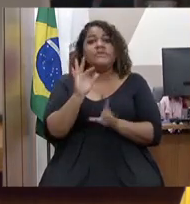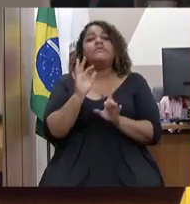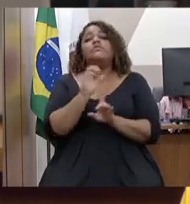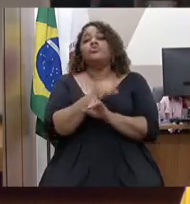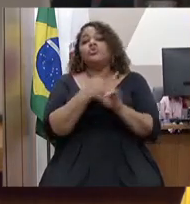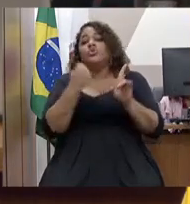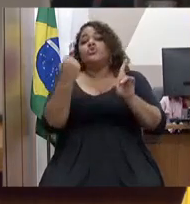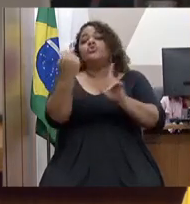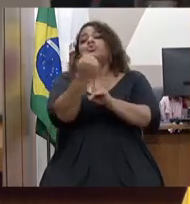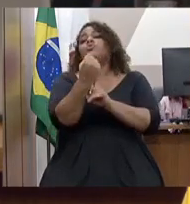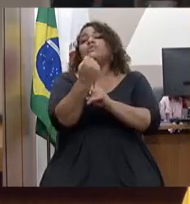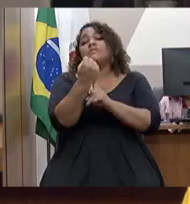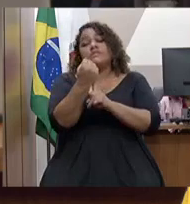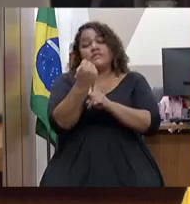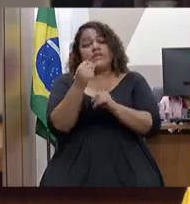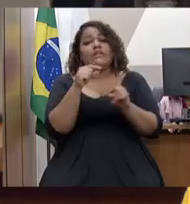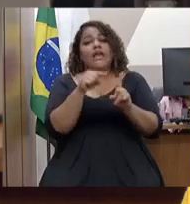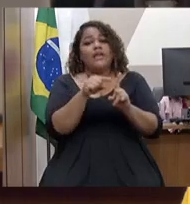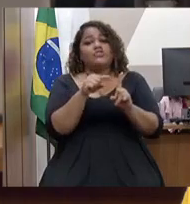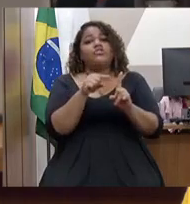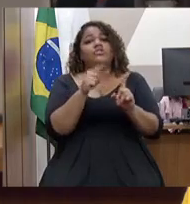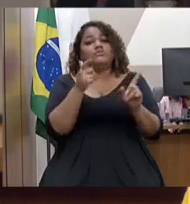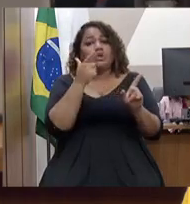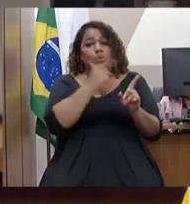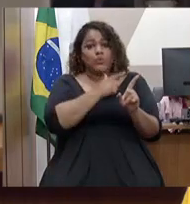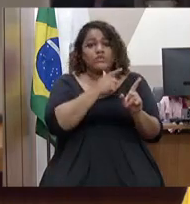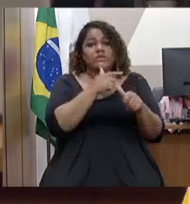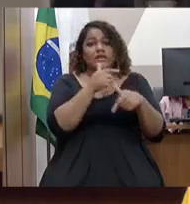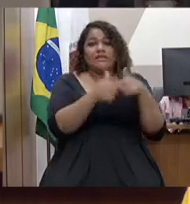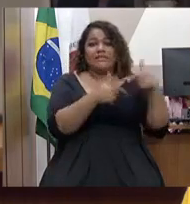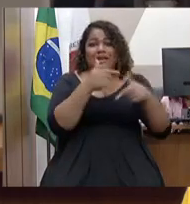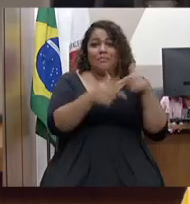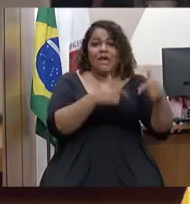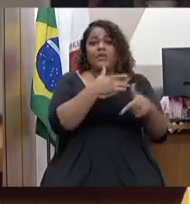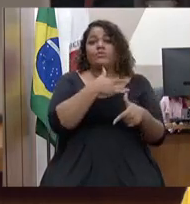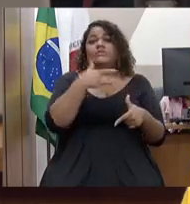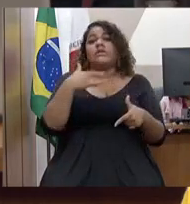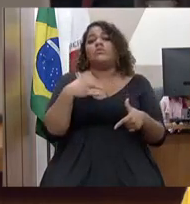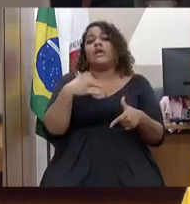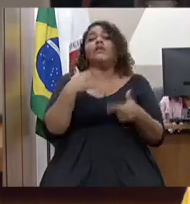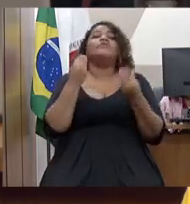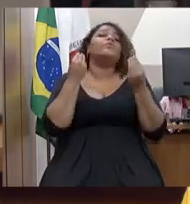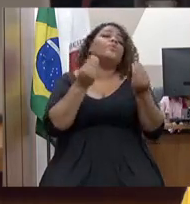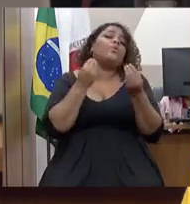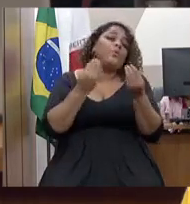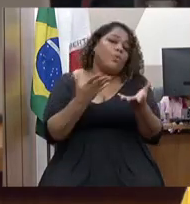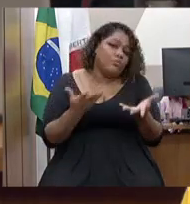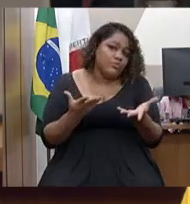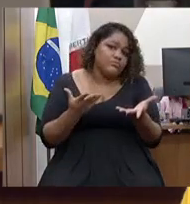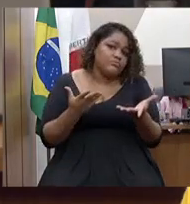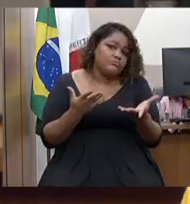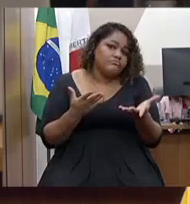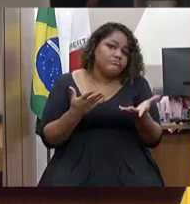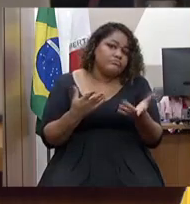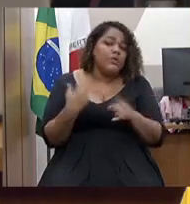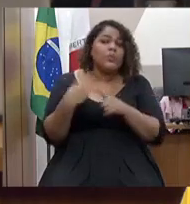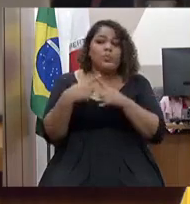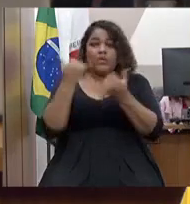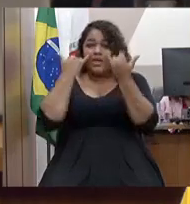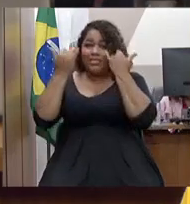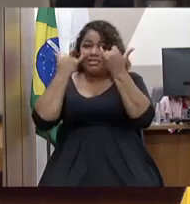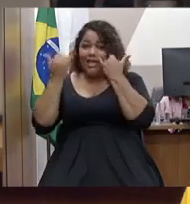uma sociedade trabalhista saudável no futuro porque os dados que estão aí das doenças